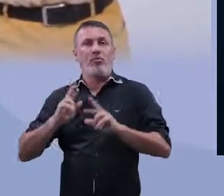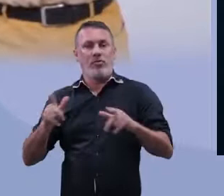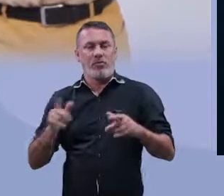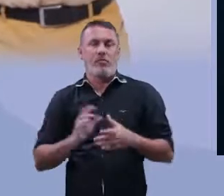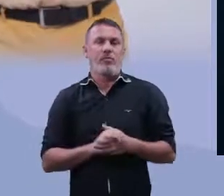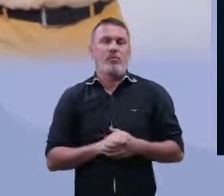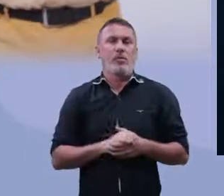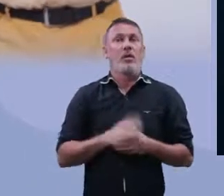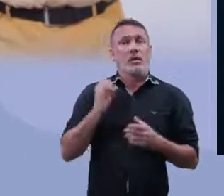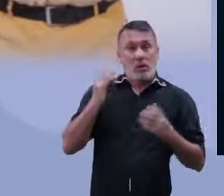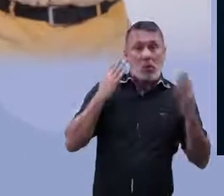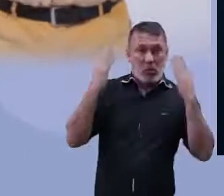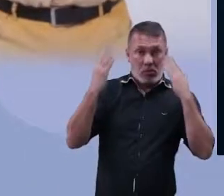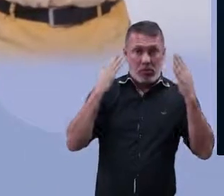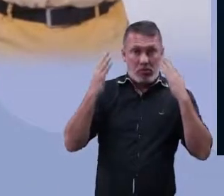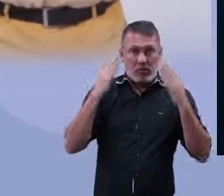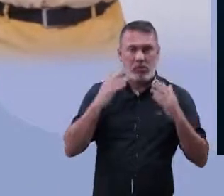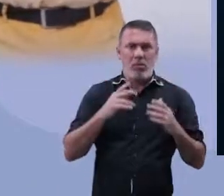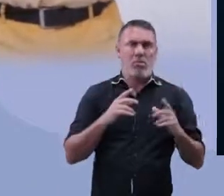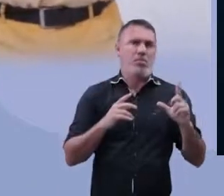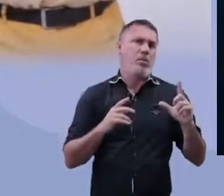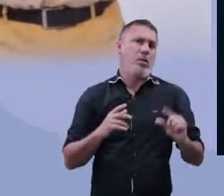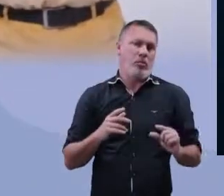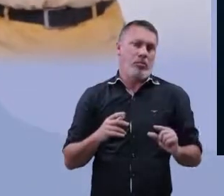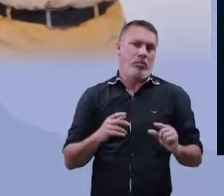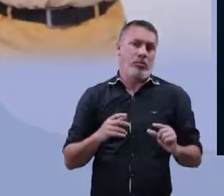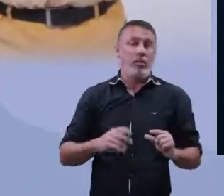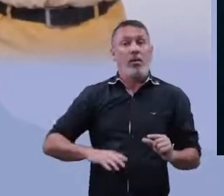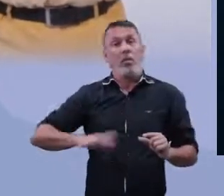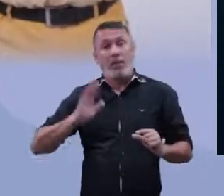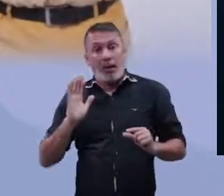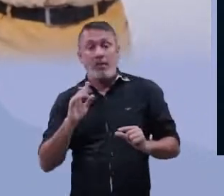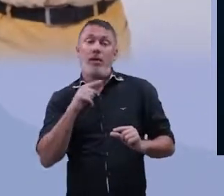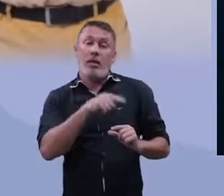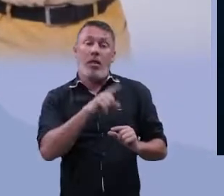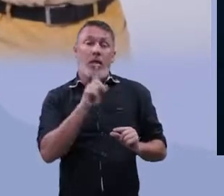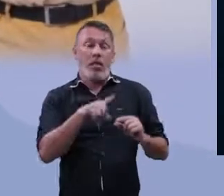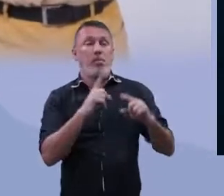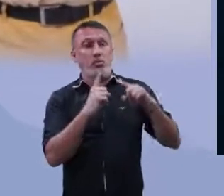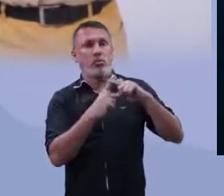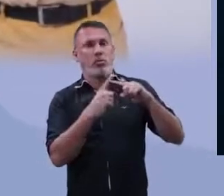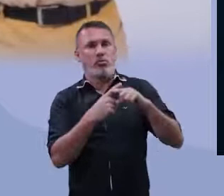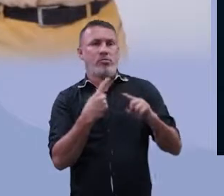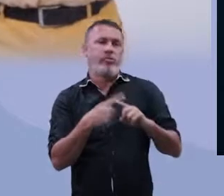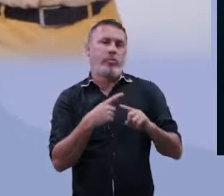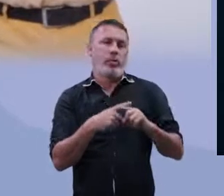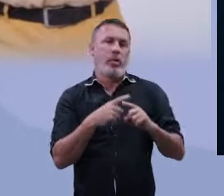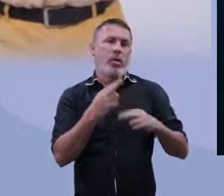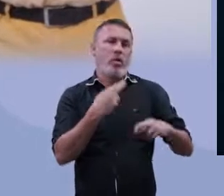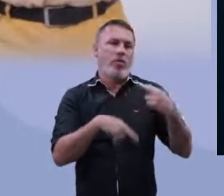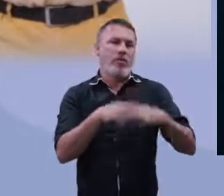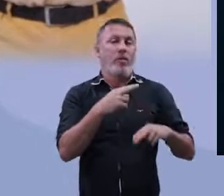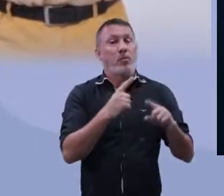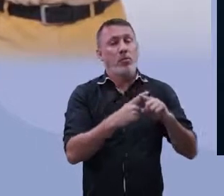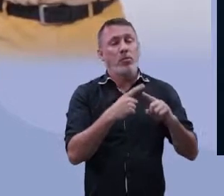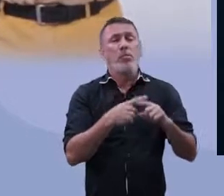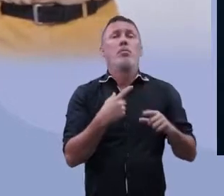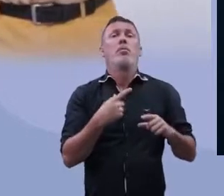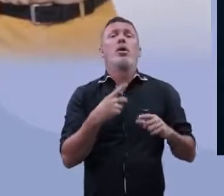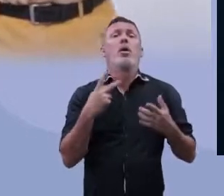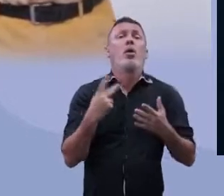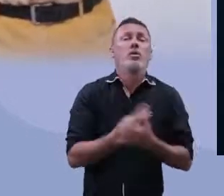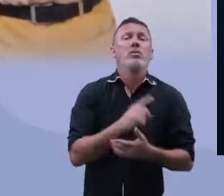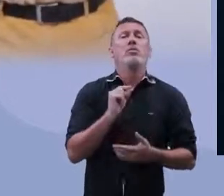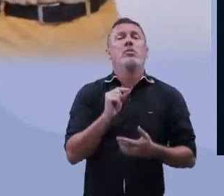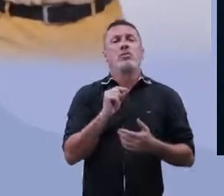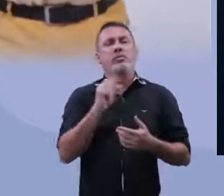em termos mundiais, isso é muito menor. Porém, isso é um aspecto muito positivo. Um aspecto muito positivo, por quê? Porque torna o